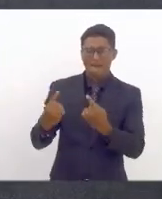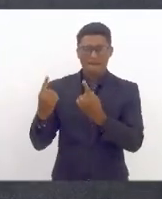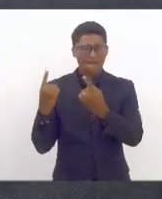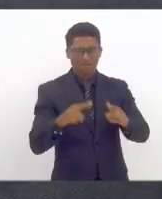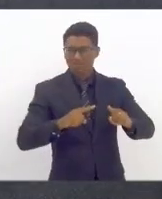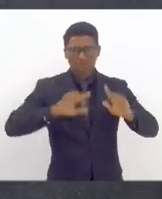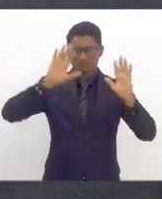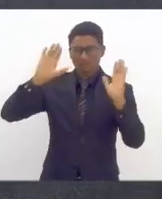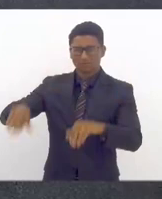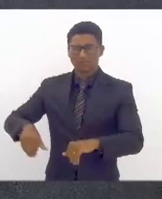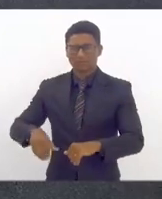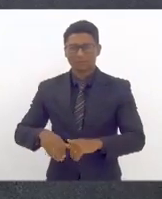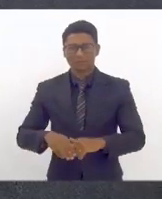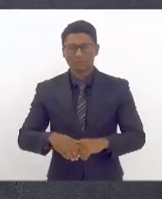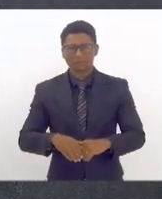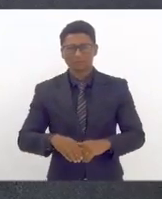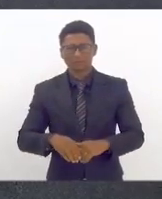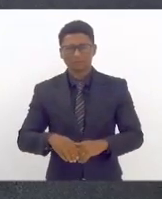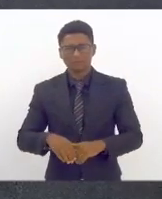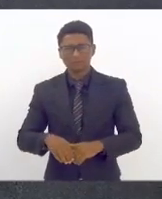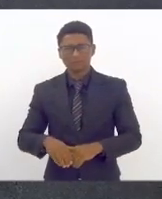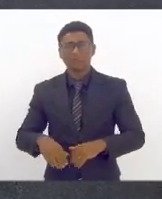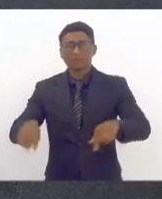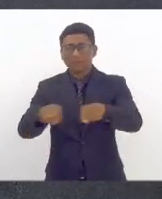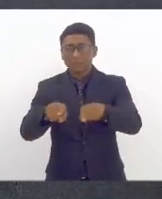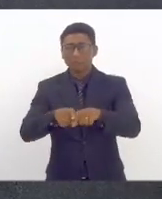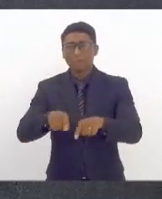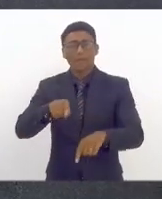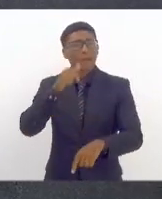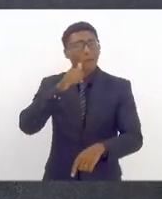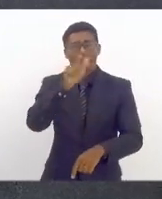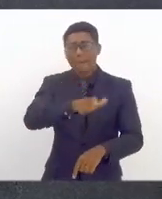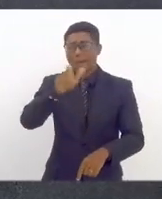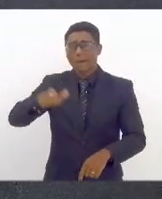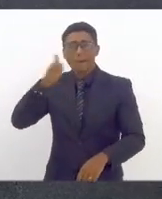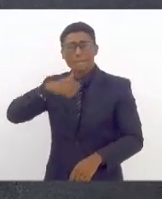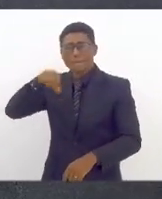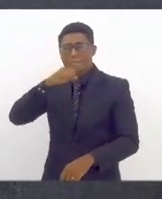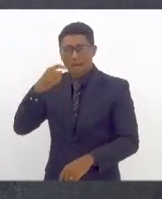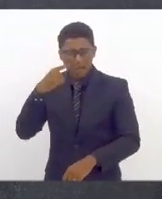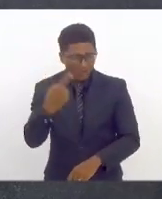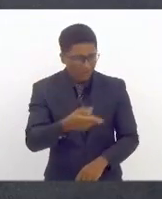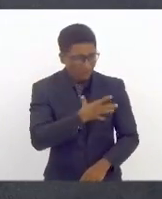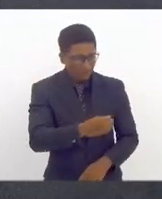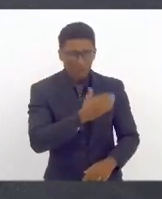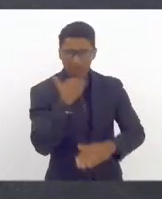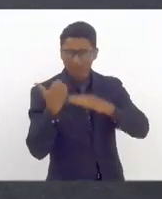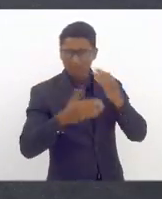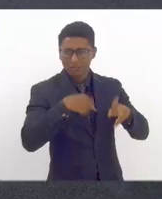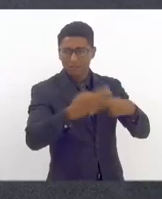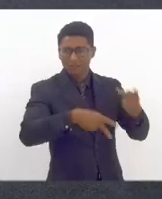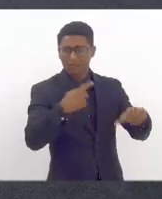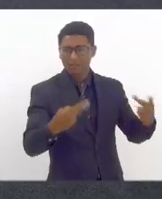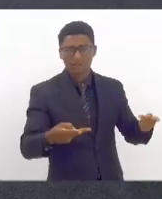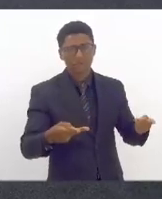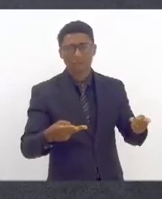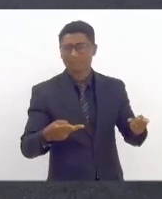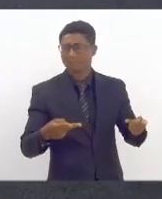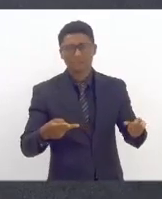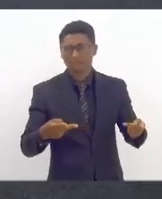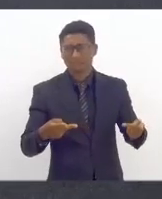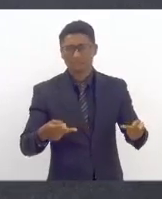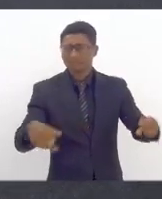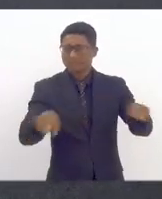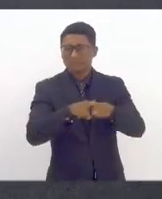toda mãe não pise mais e um funeral que nunca mais Veja seu filho morto e que por Além disso não